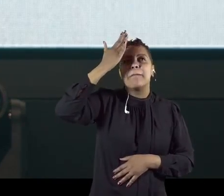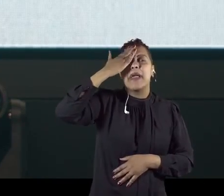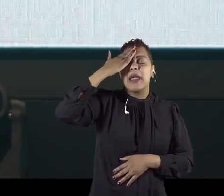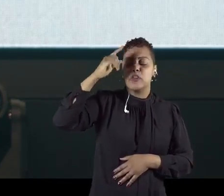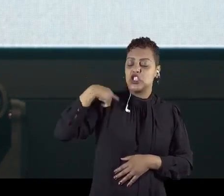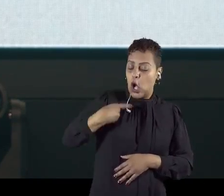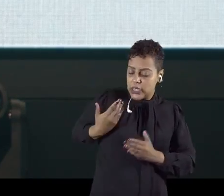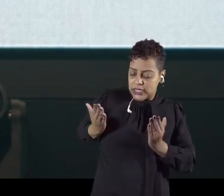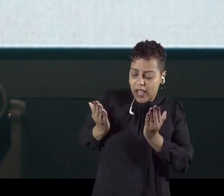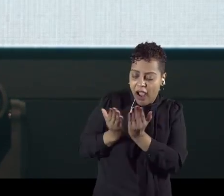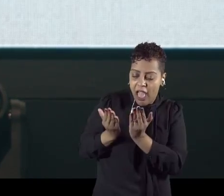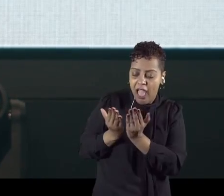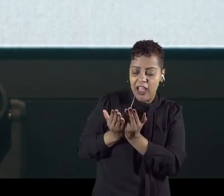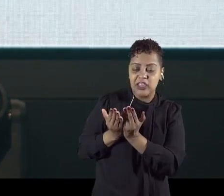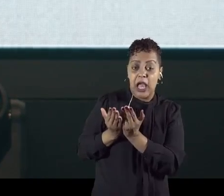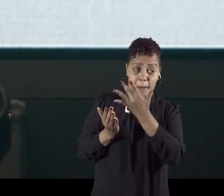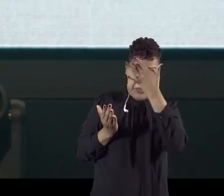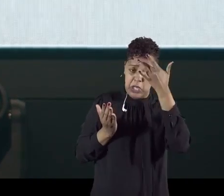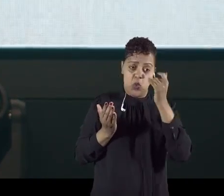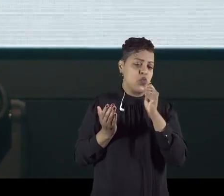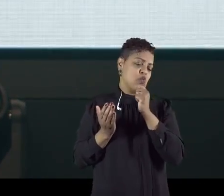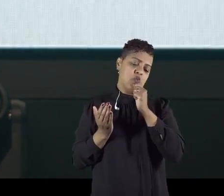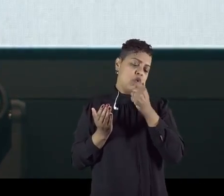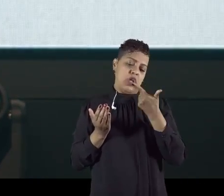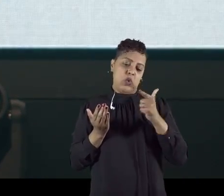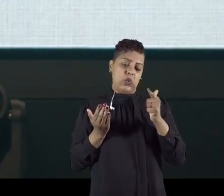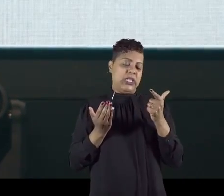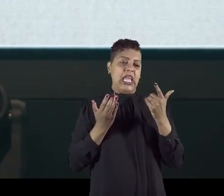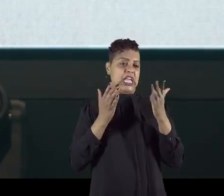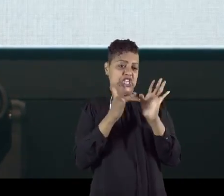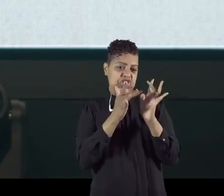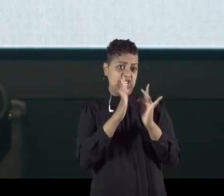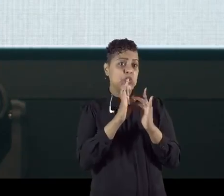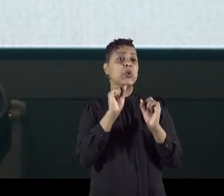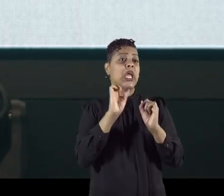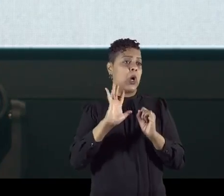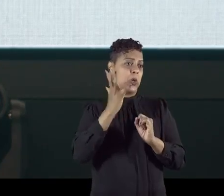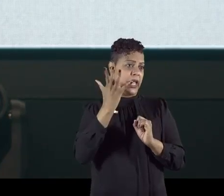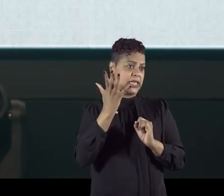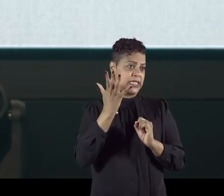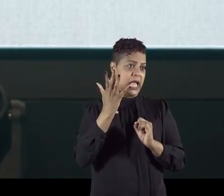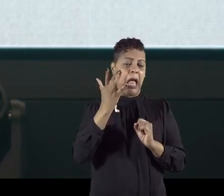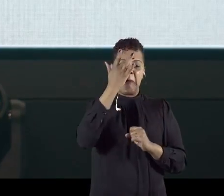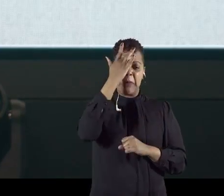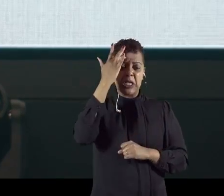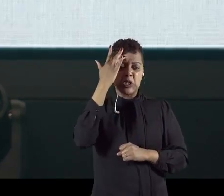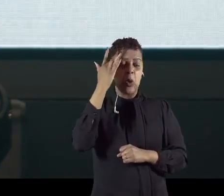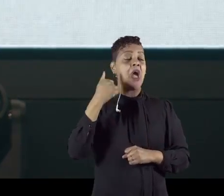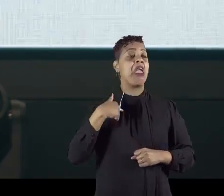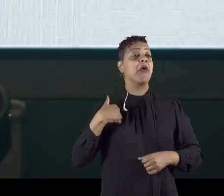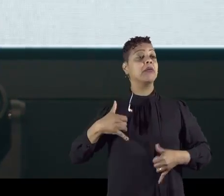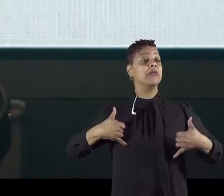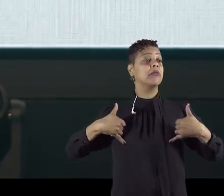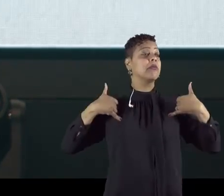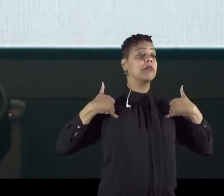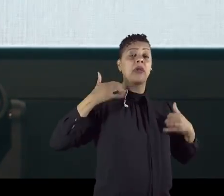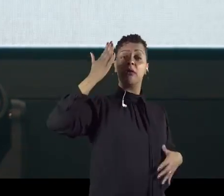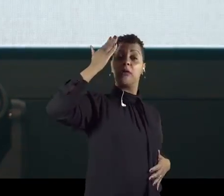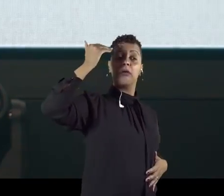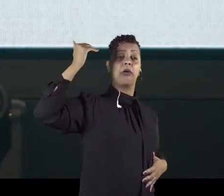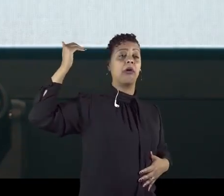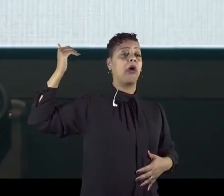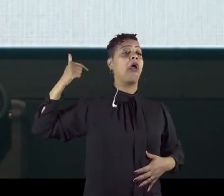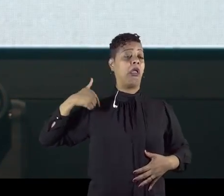do crente o ímpio eles ia ele esses Cora em cima do que do Sucesso